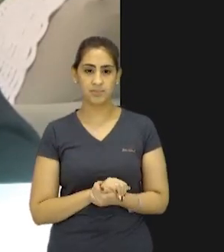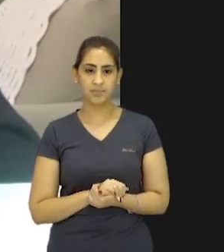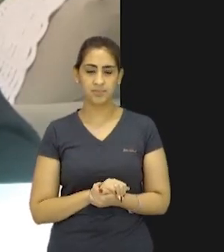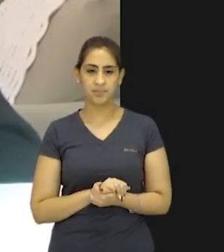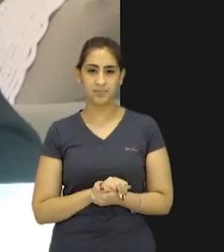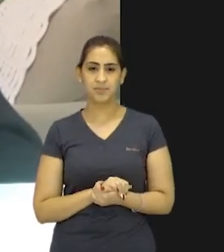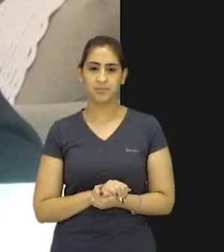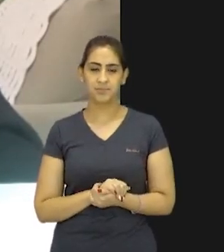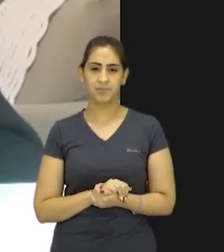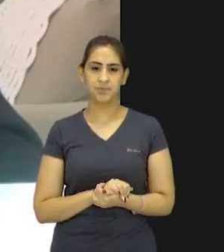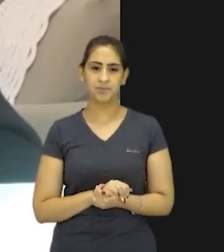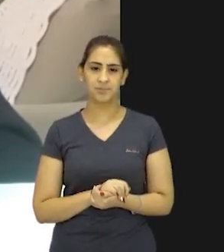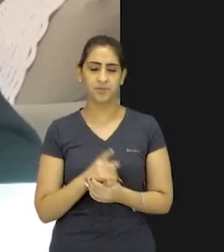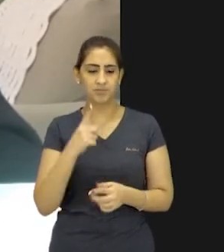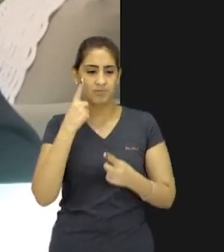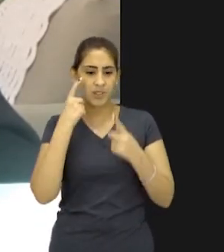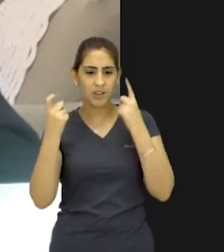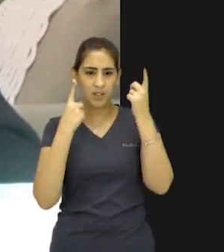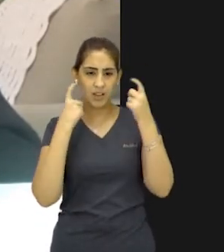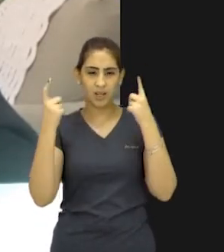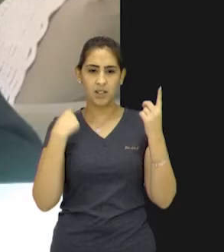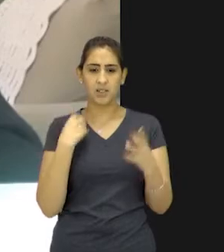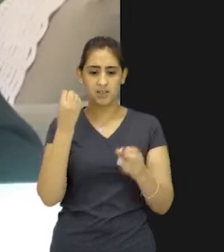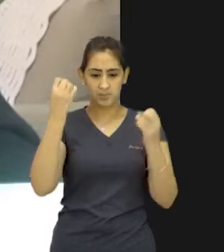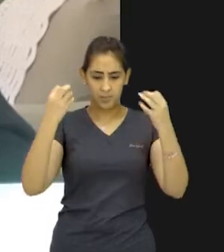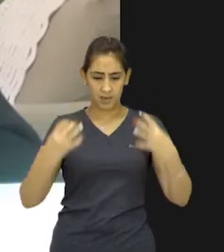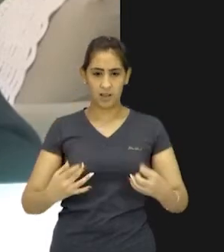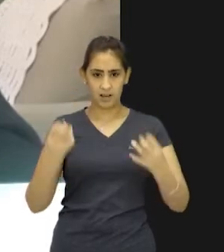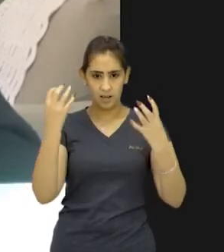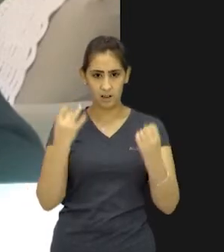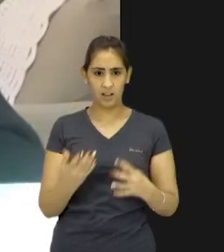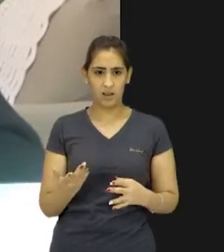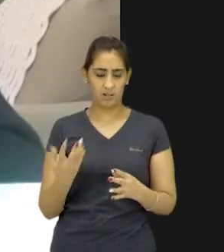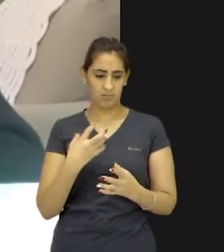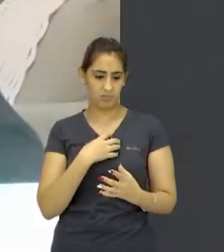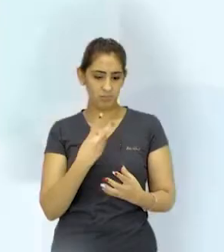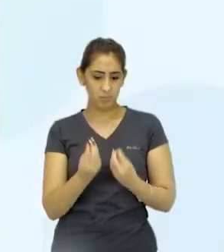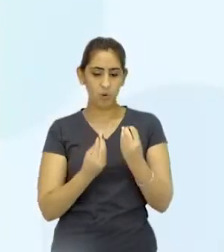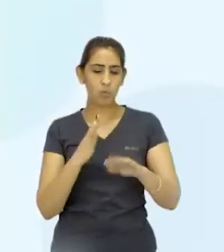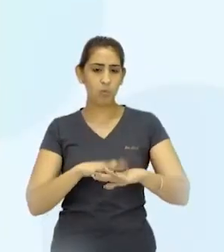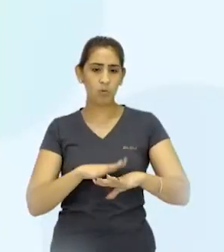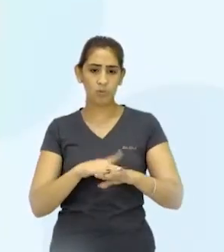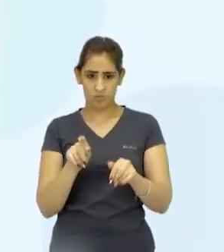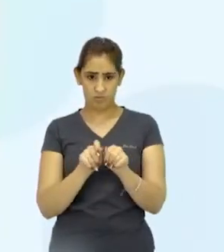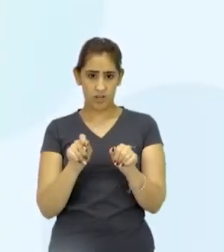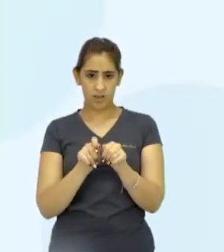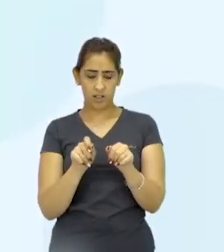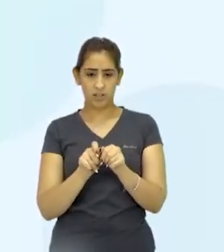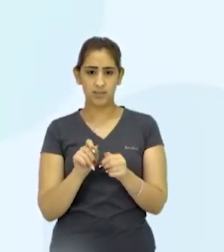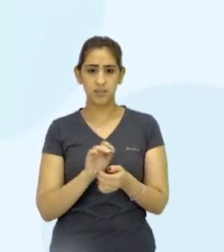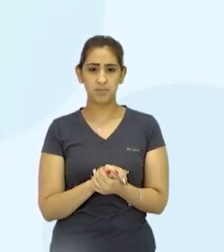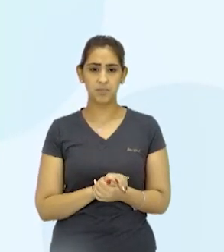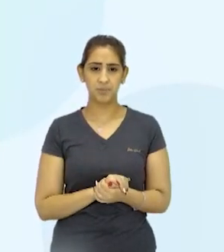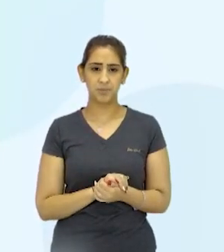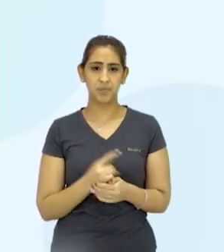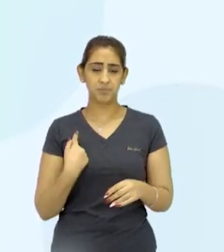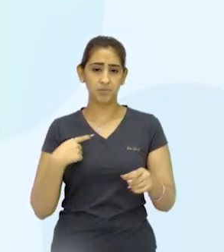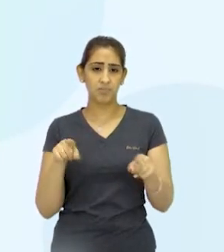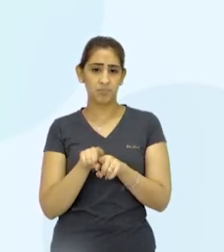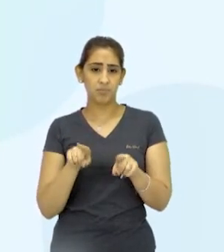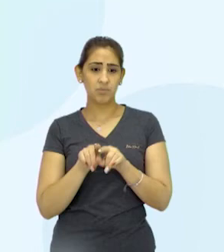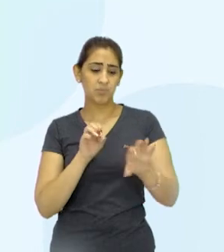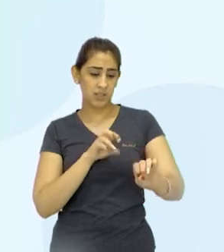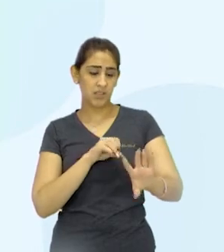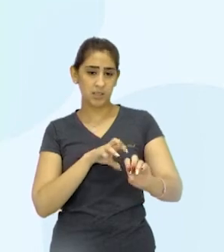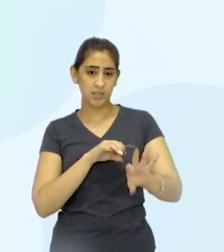E essa ideia de explicar a técnica é mais assim para também